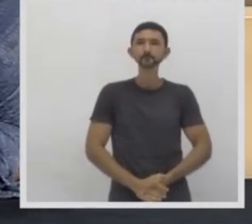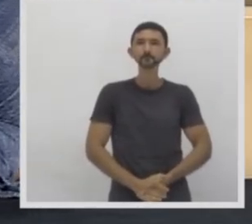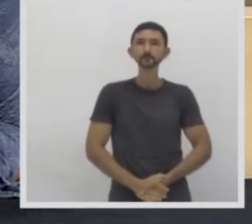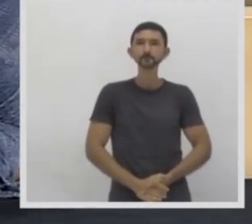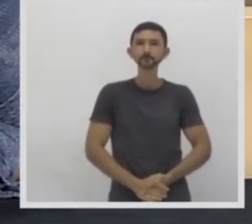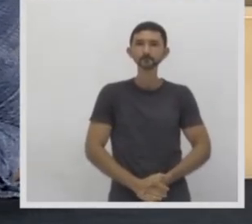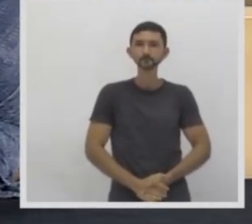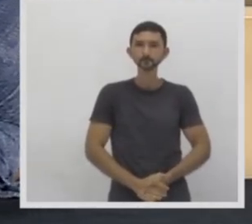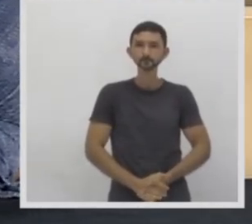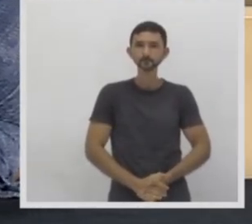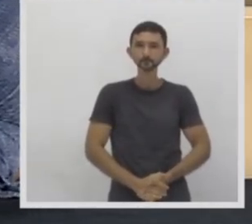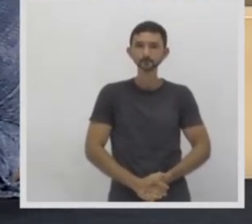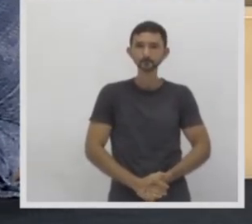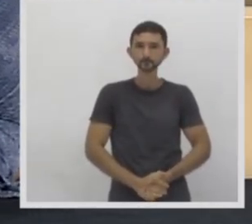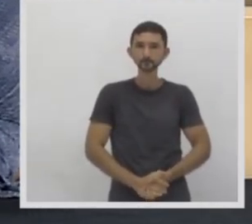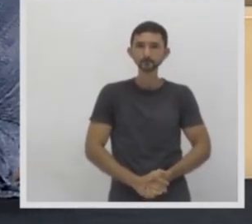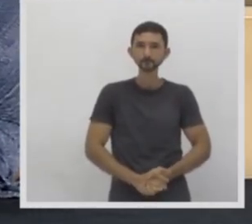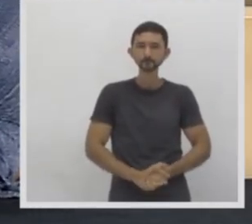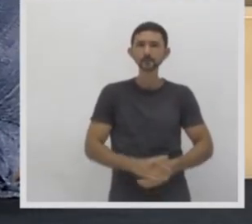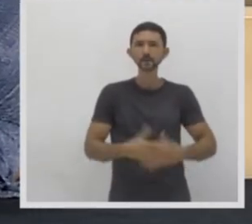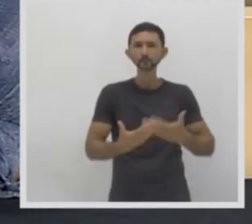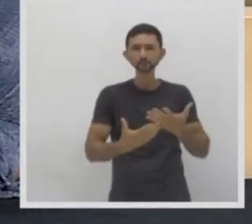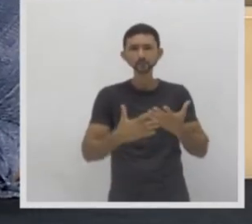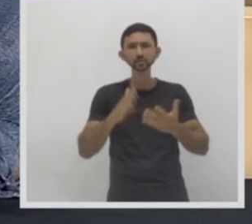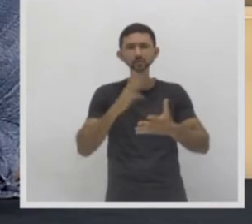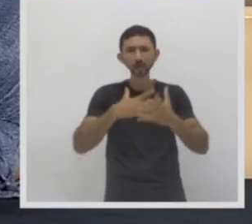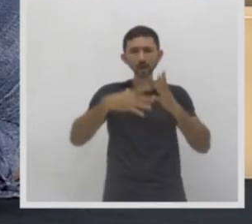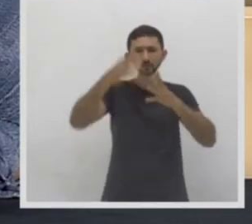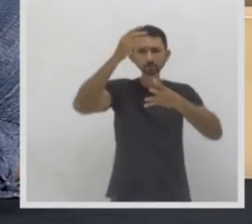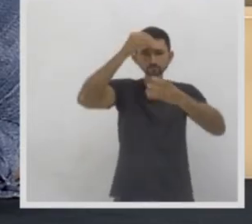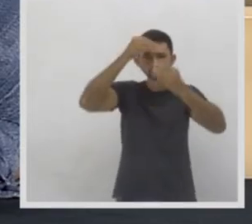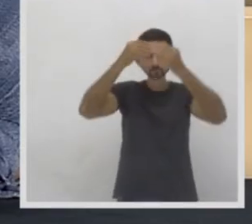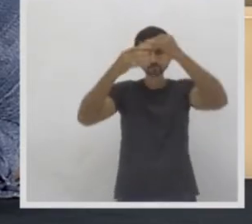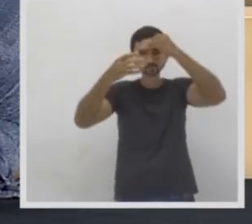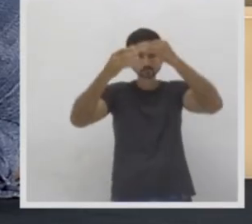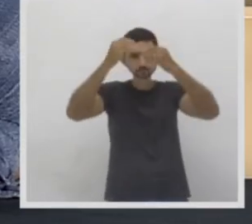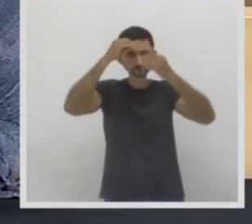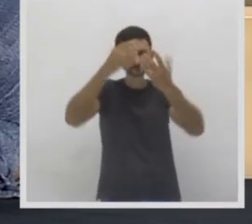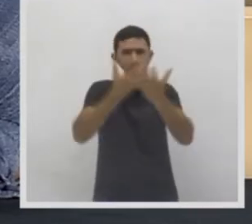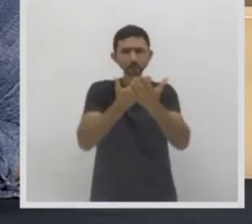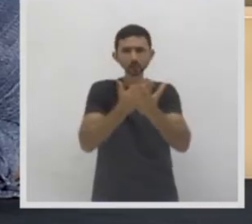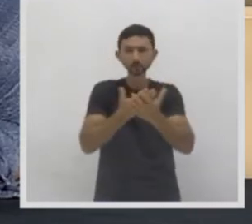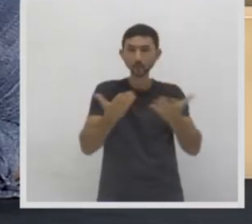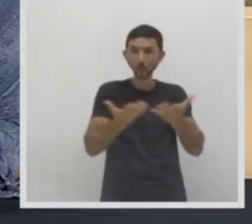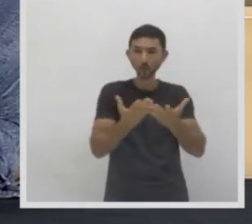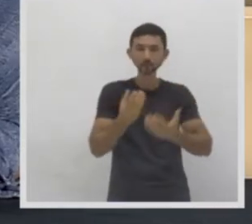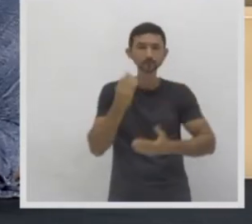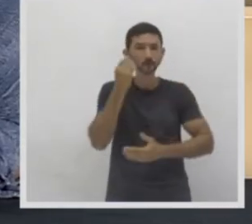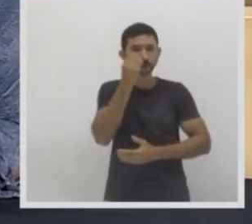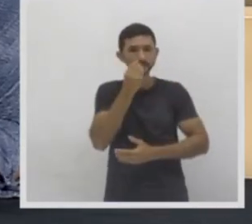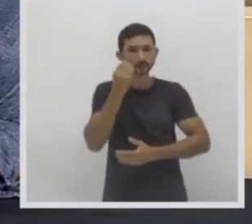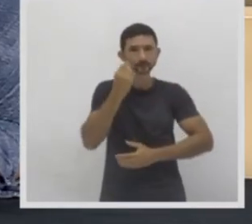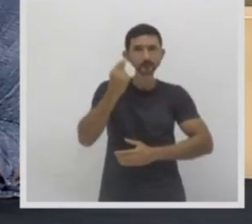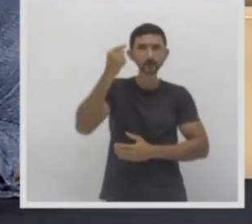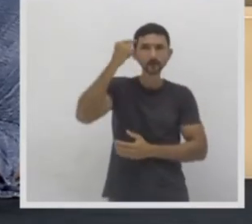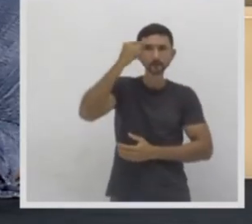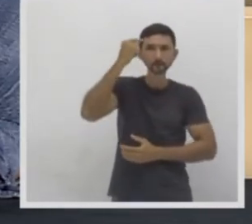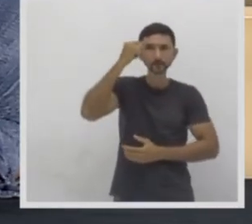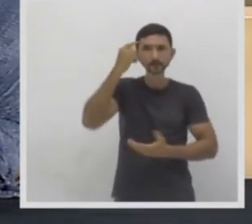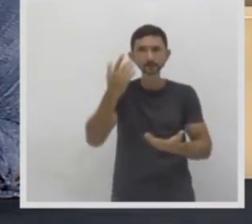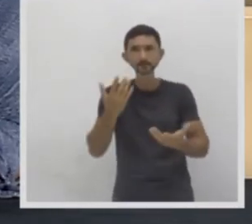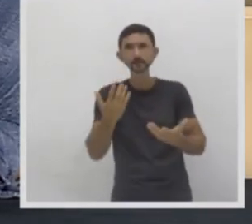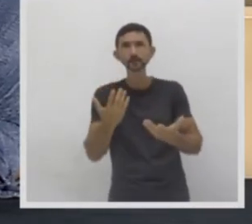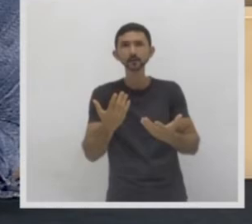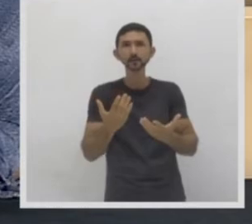A partir de todos esses conhecimentos que nós já acumulamos hoje, vamos analisar, vamos pensar, vamos